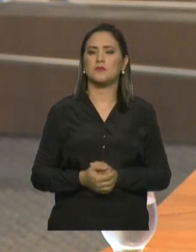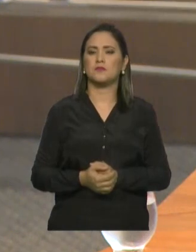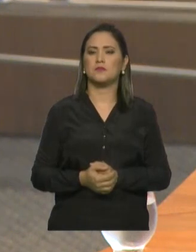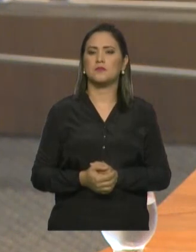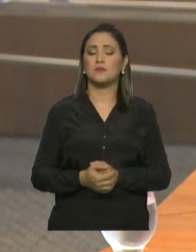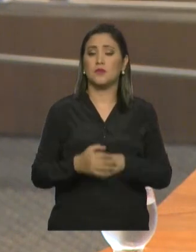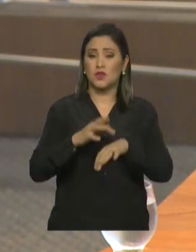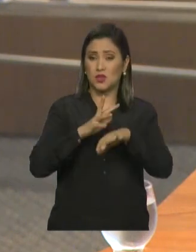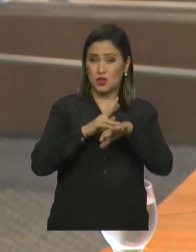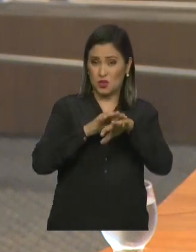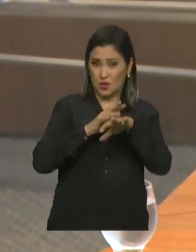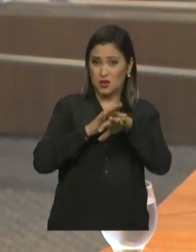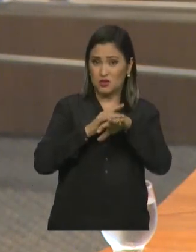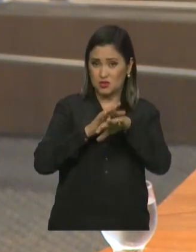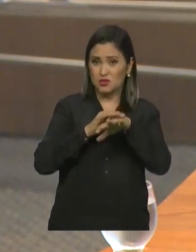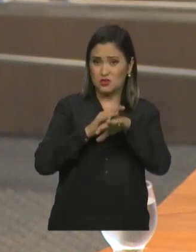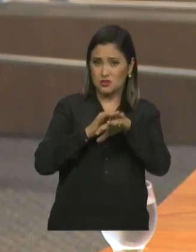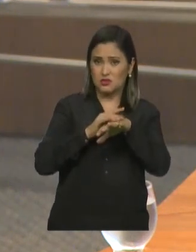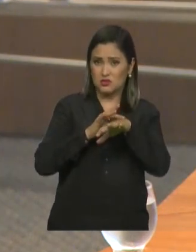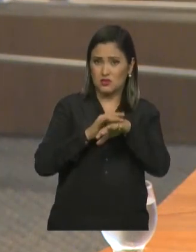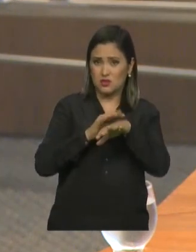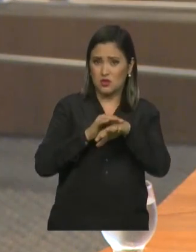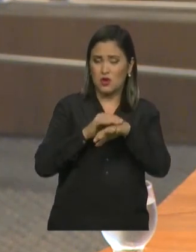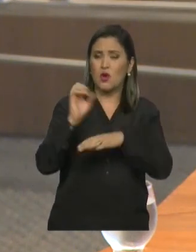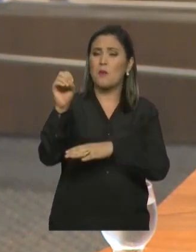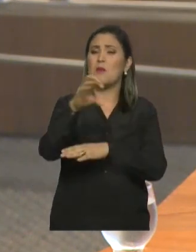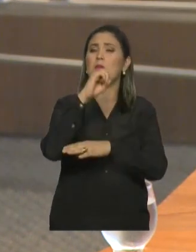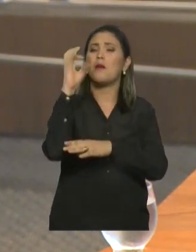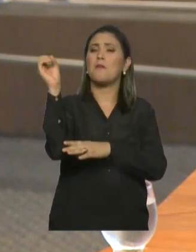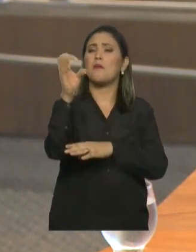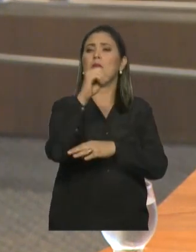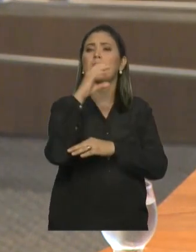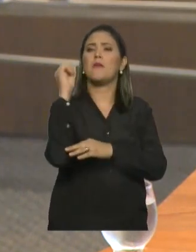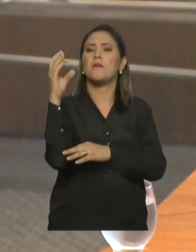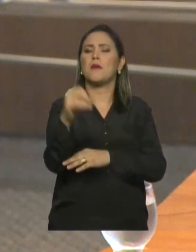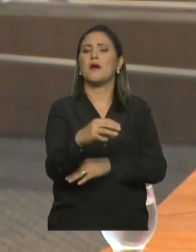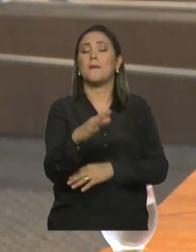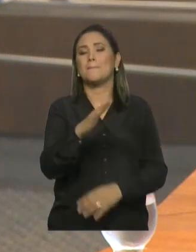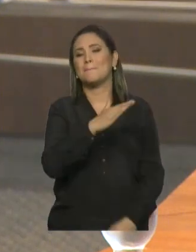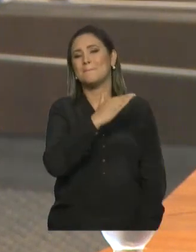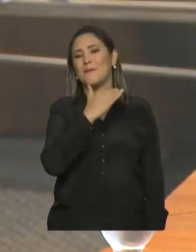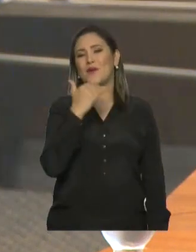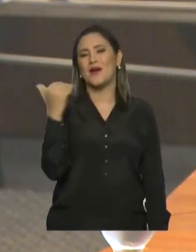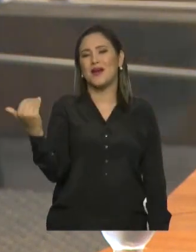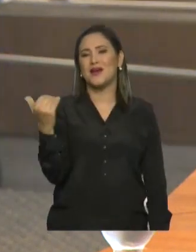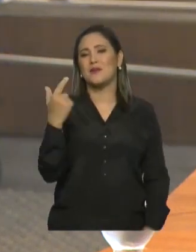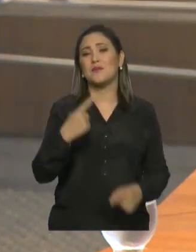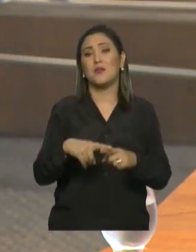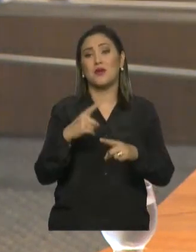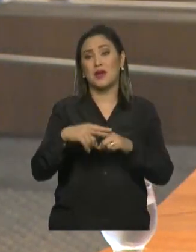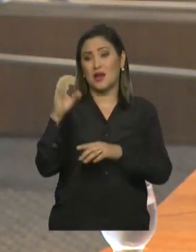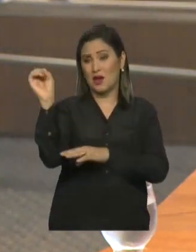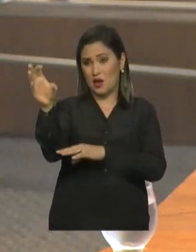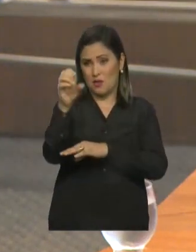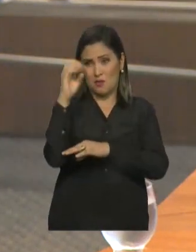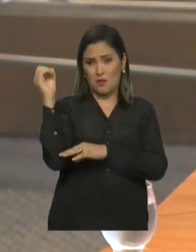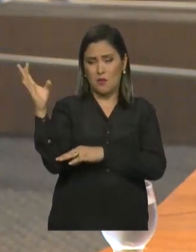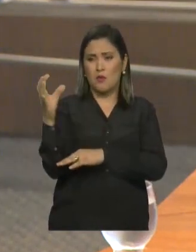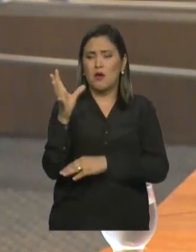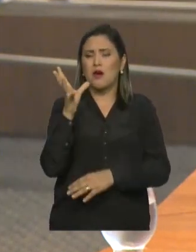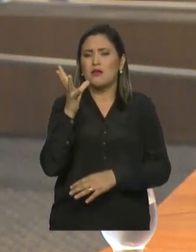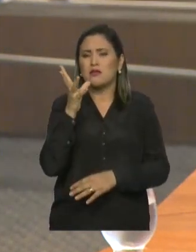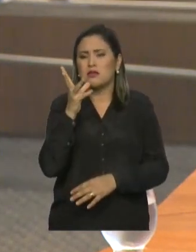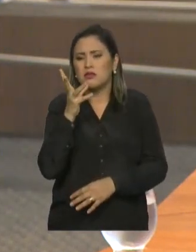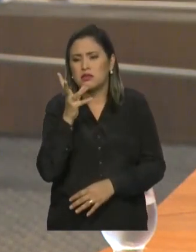sendo transportados, enfermos sendo transportados em ambulâncias e chegando a óbito, porque a ambulância não consegue percorrer